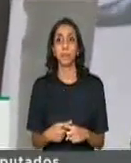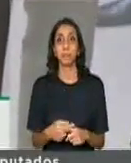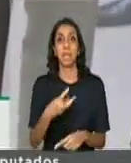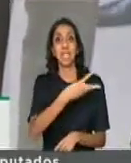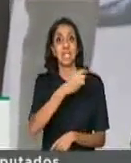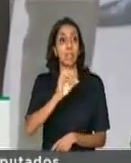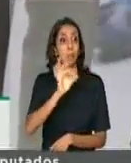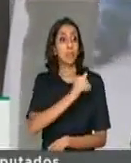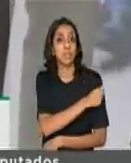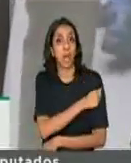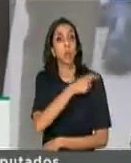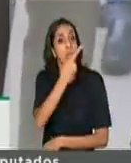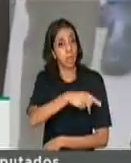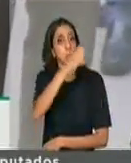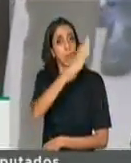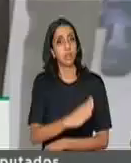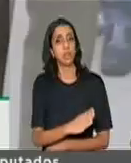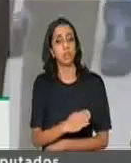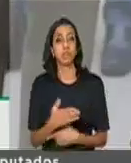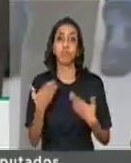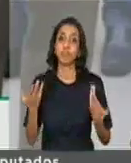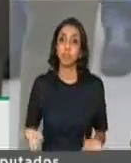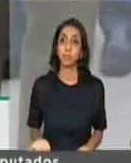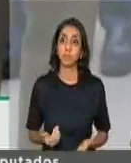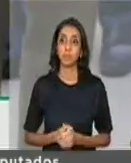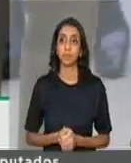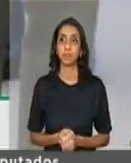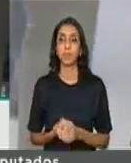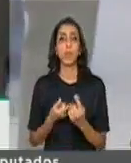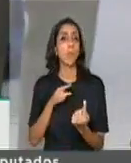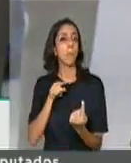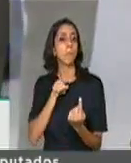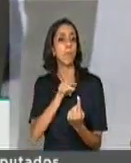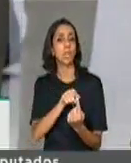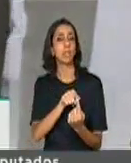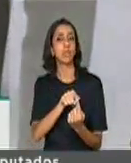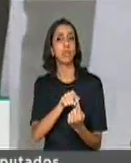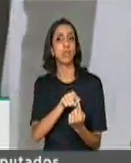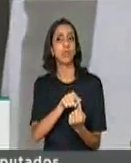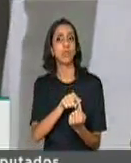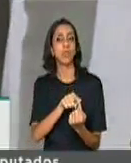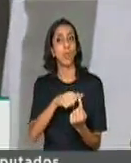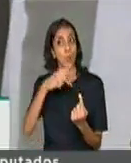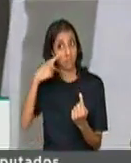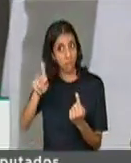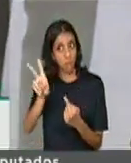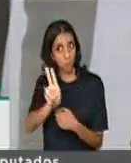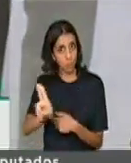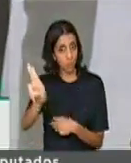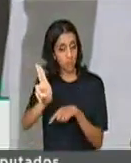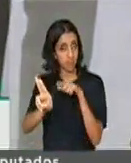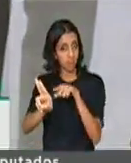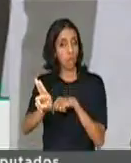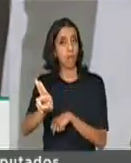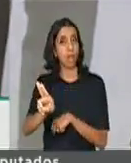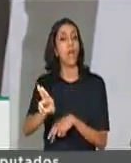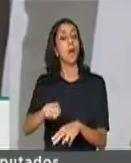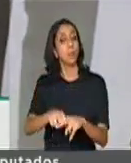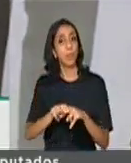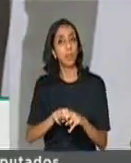de brasileiros e, por conseguinte, o objetivo da criação dessas duas universidades é